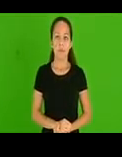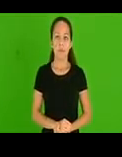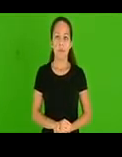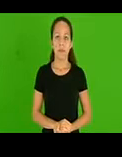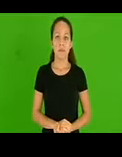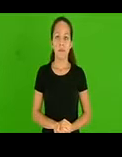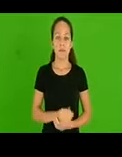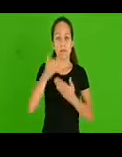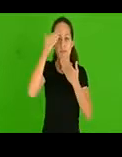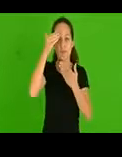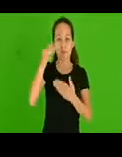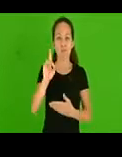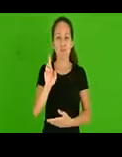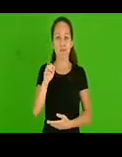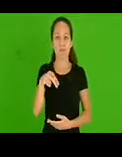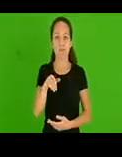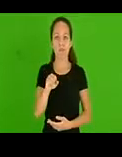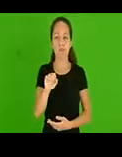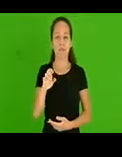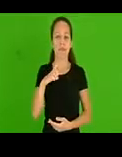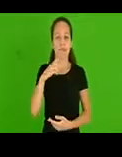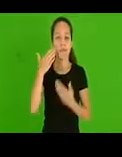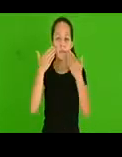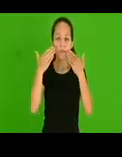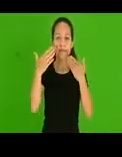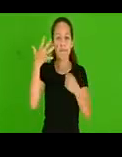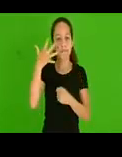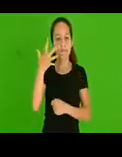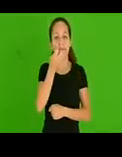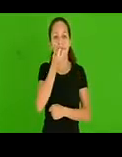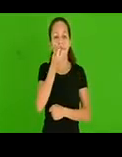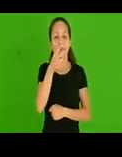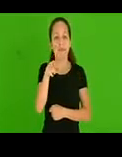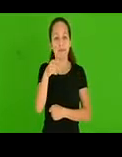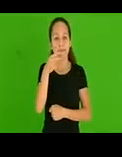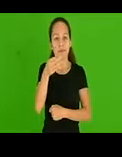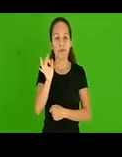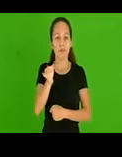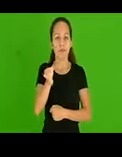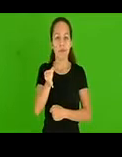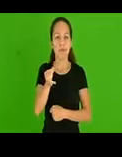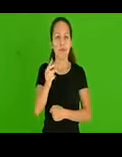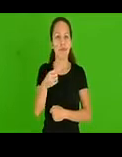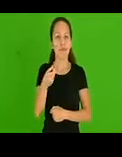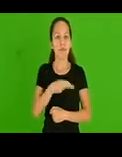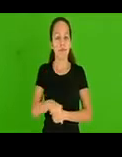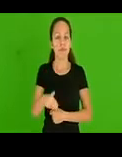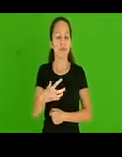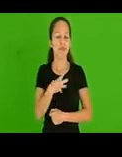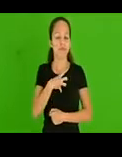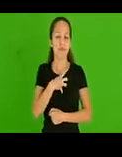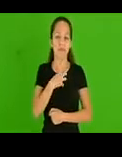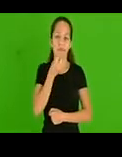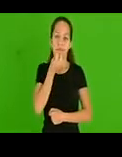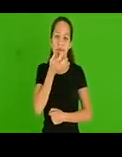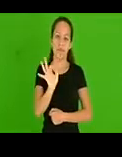Obrigado, Denise, pela apresentação. Muito bom ouvir você. É sempre, né, assim, uma satisfação ver como,